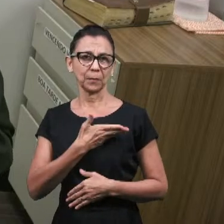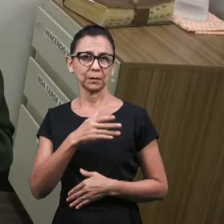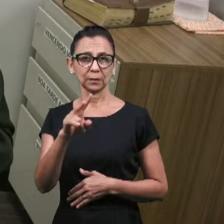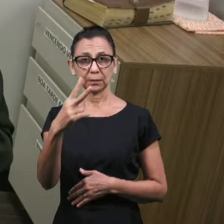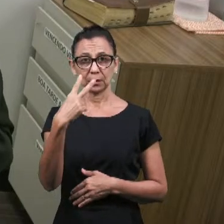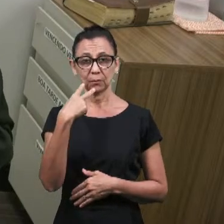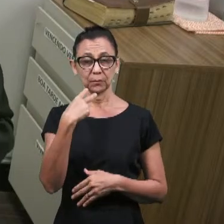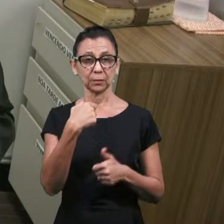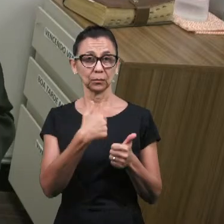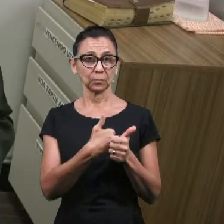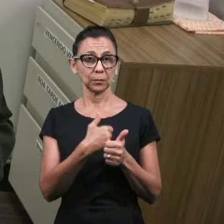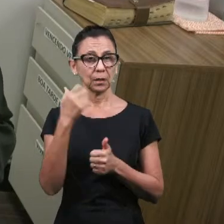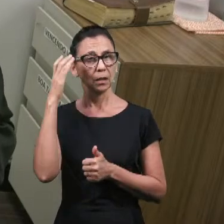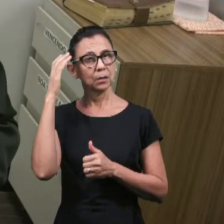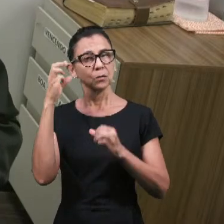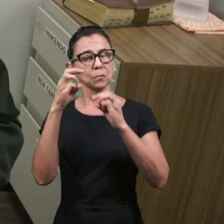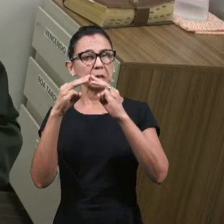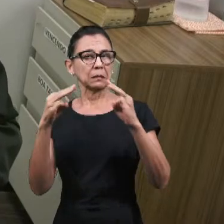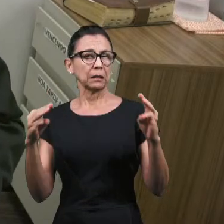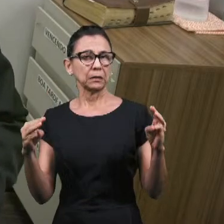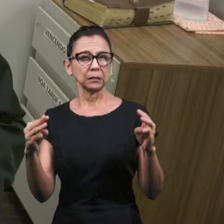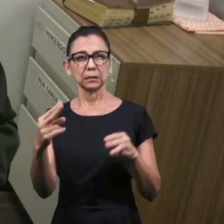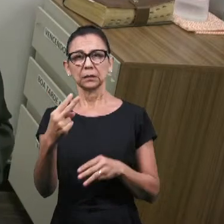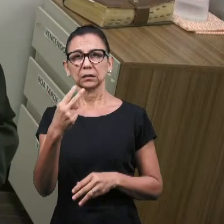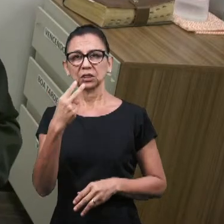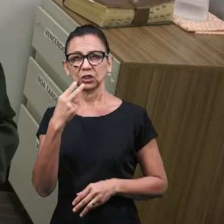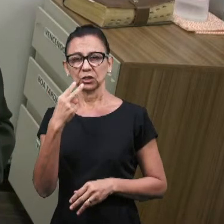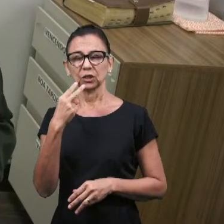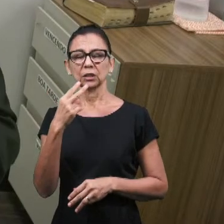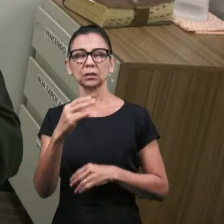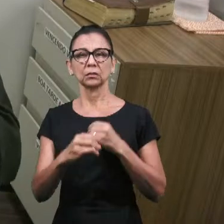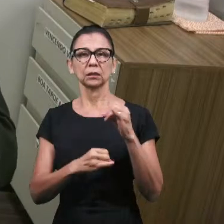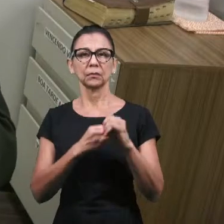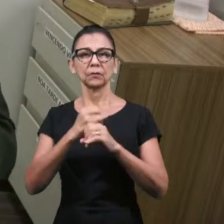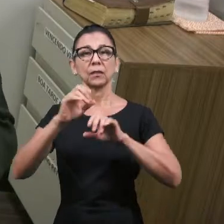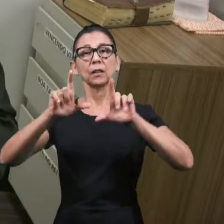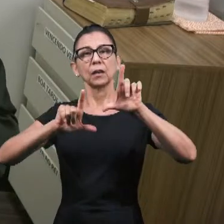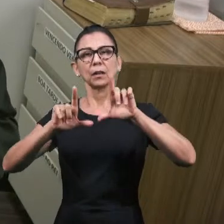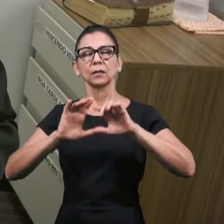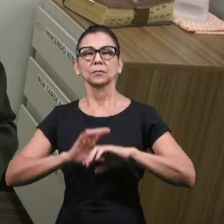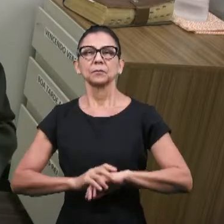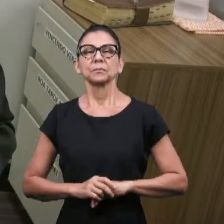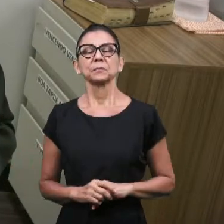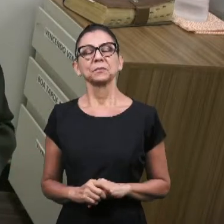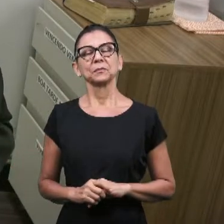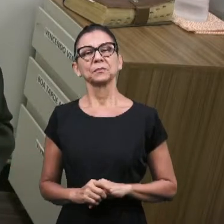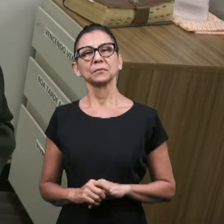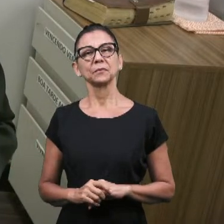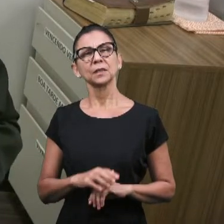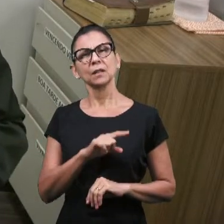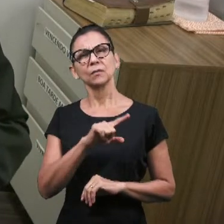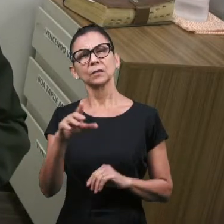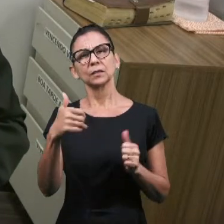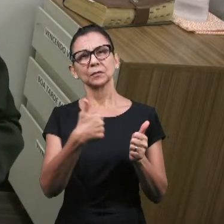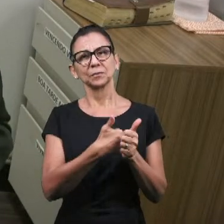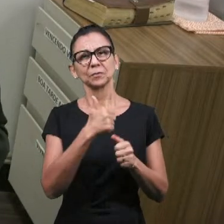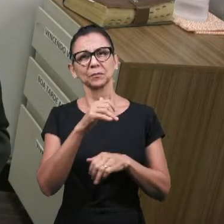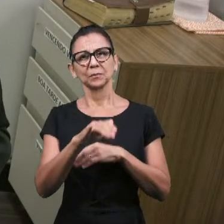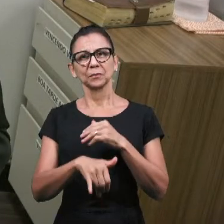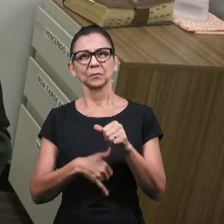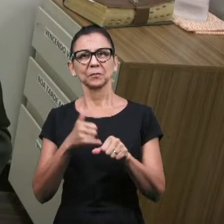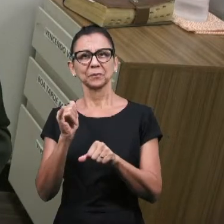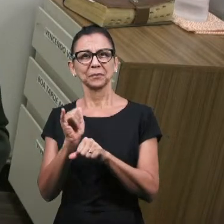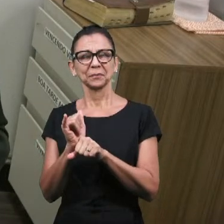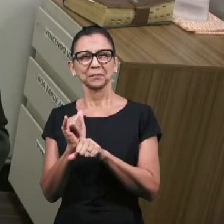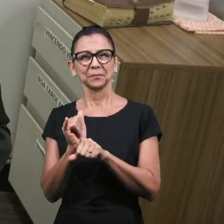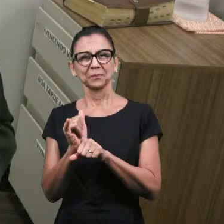você nos ouvindo pela rádio maninha você está nos ouvindo pela TV ou é para não é especial a você que está nos acompanhando pelo canal oficial